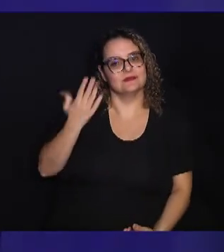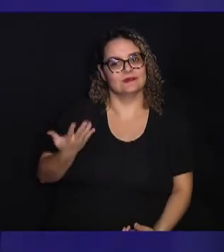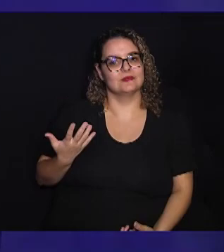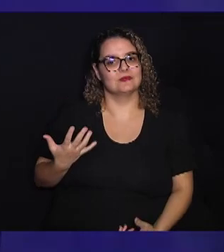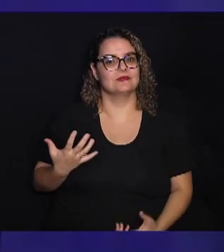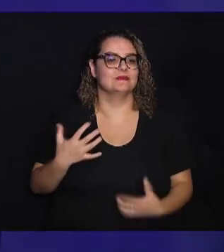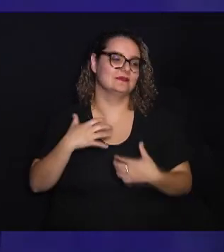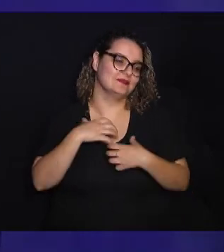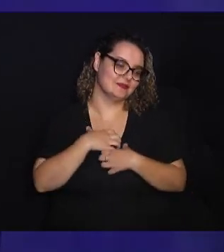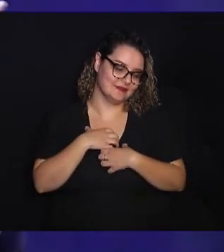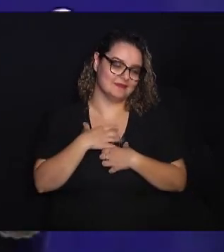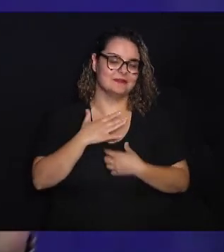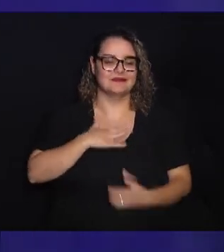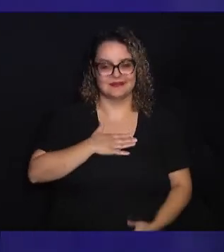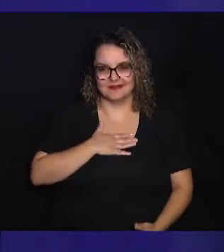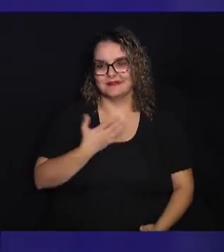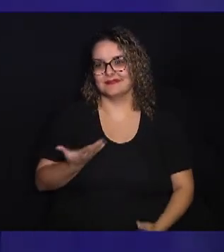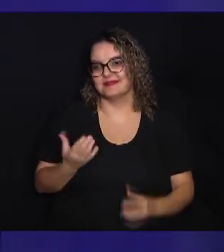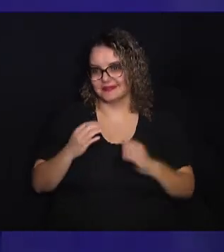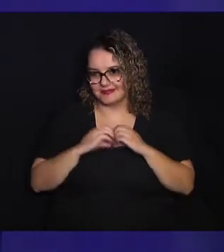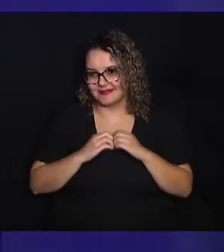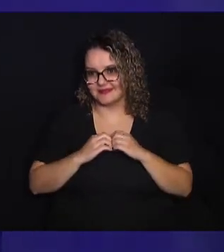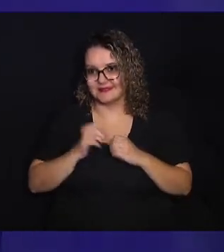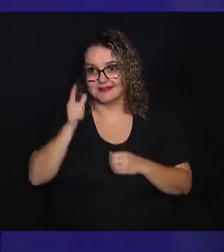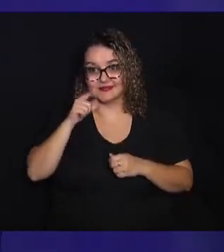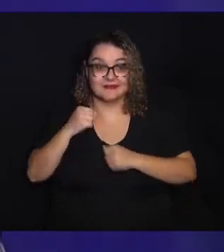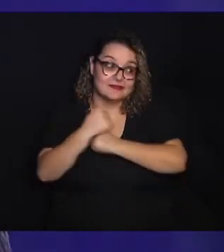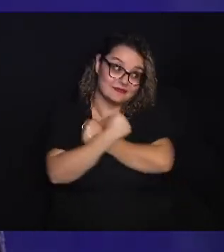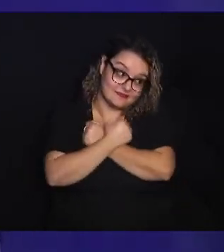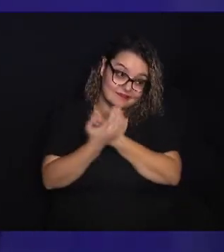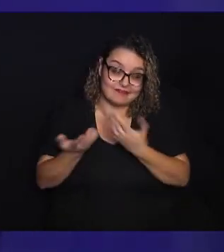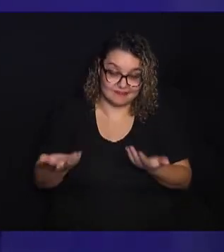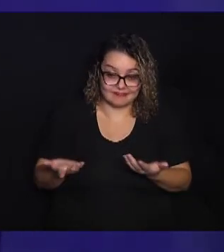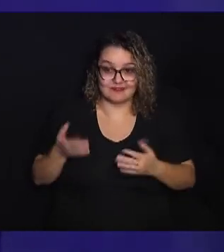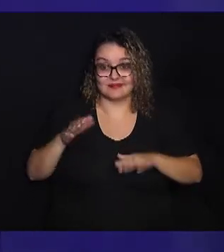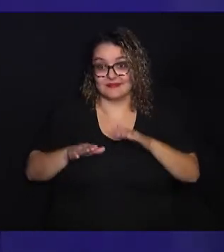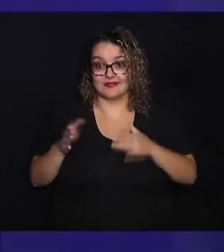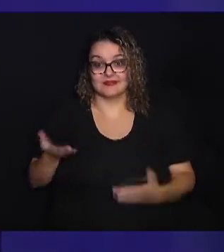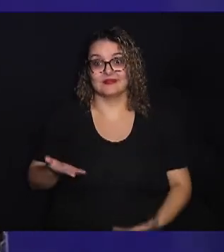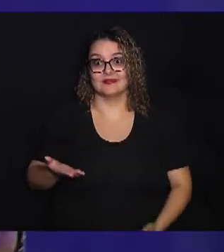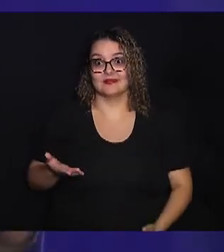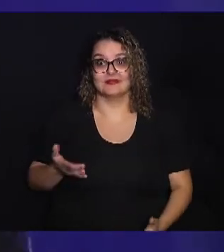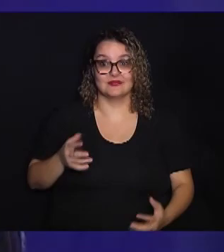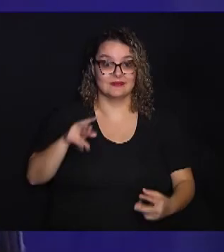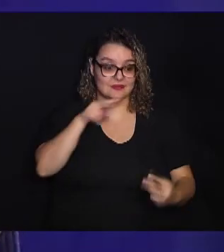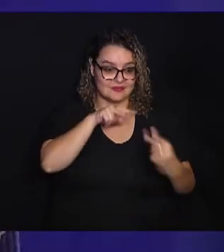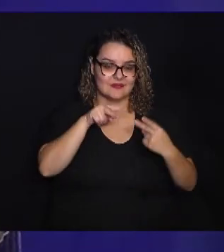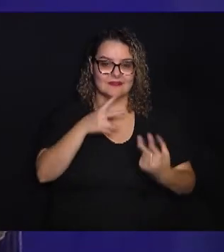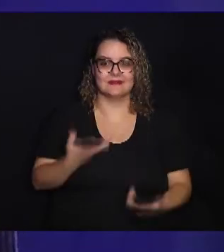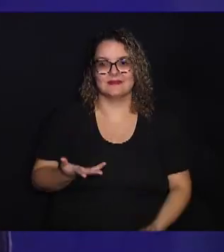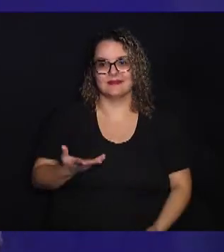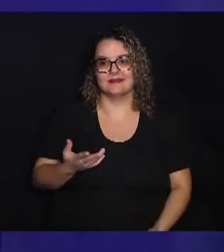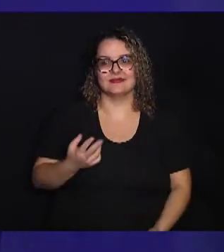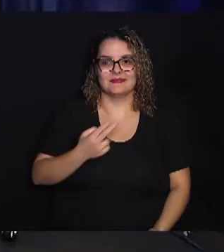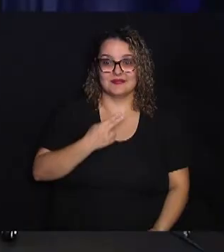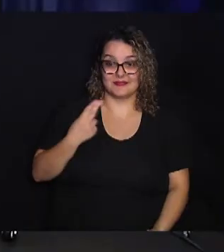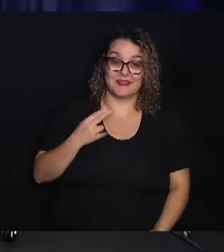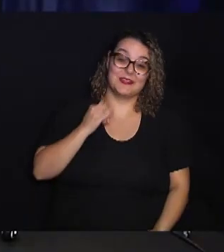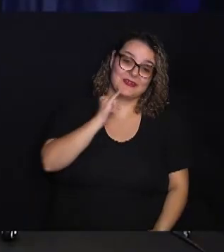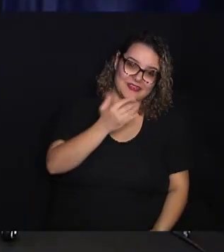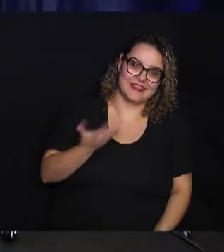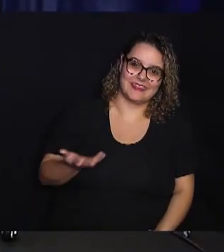por mim, né. Ele não conseguia me abraçar, muitas vezes ele não fazia contato visual, mas ele falou meu nome, né.